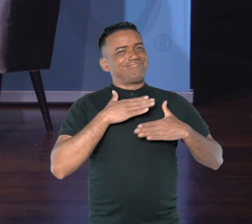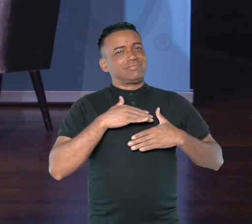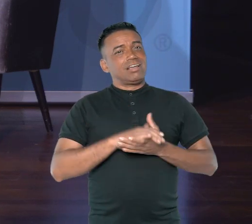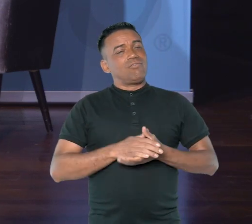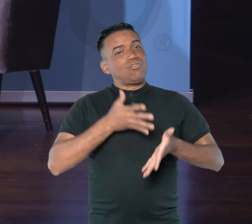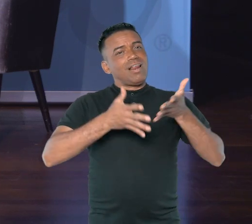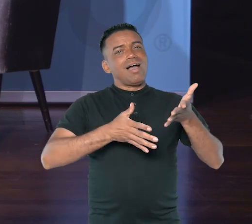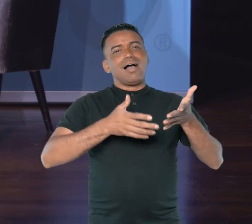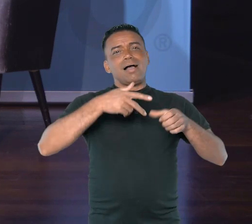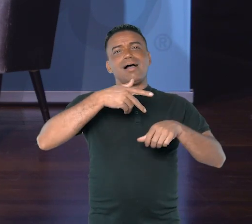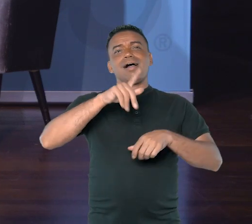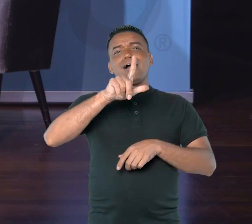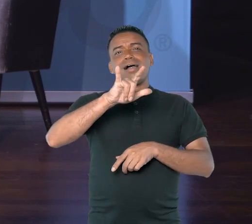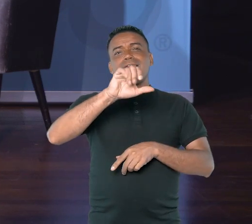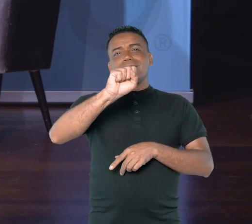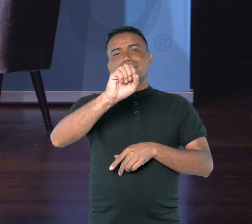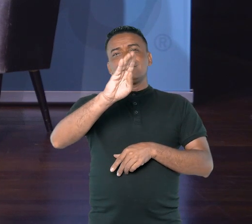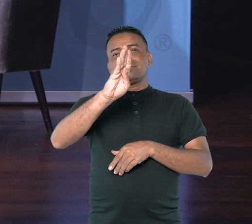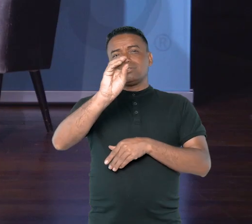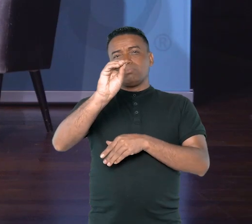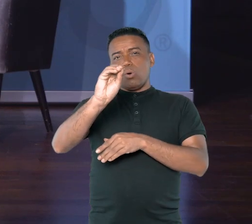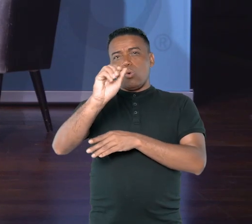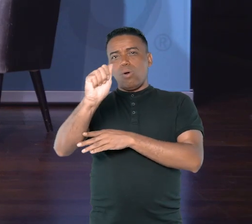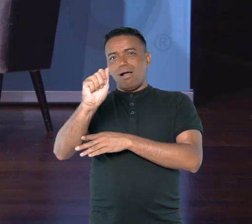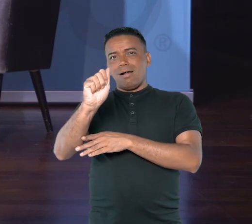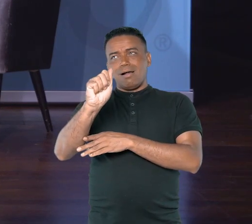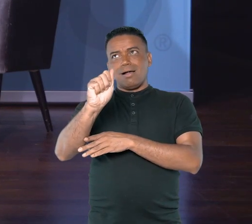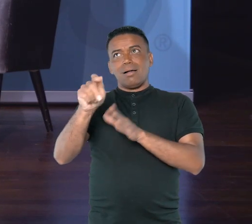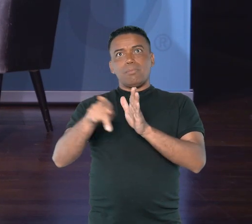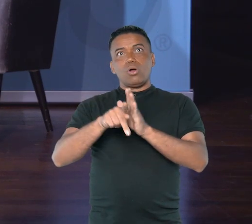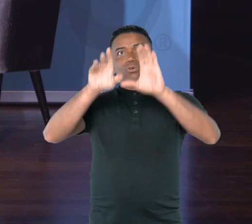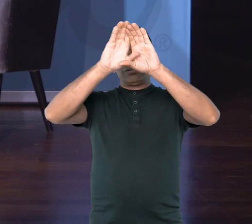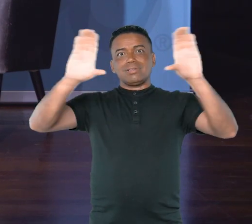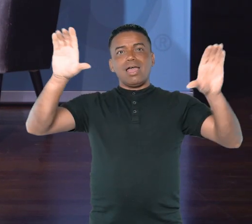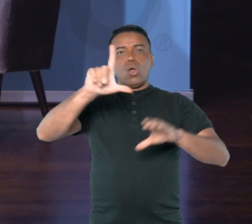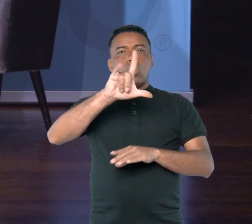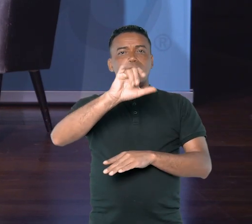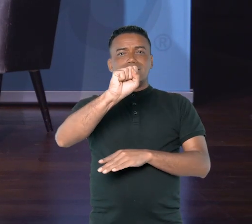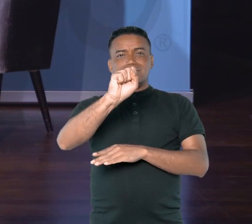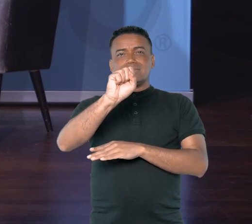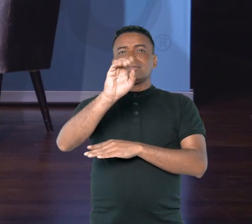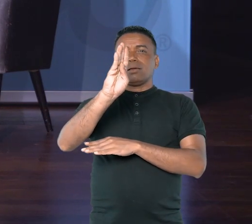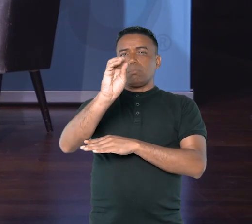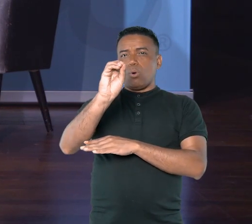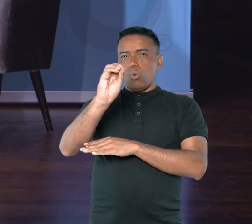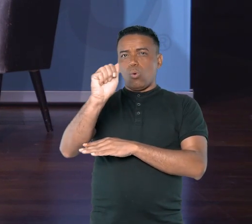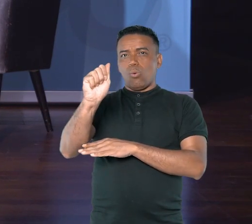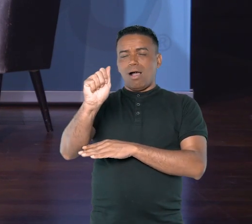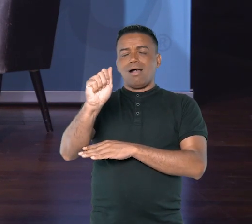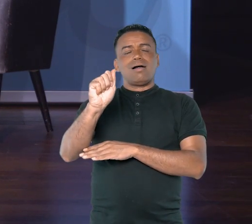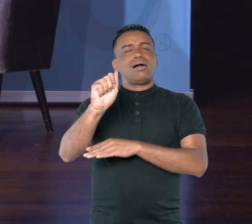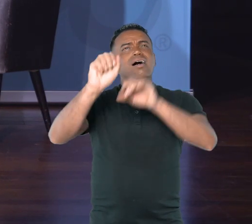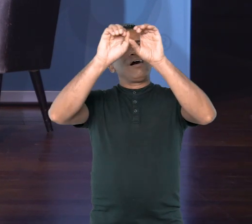Falar de Lisboa, né? Se chama Sob o Céu de Lisboa. De um azul que merece